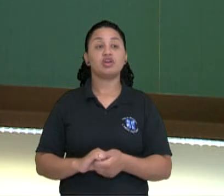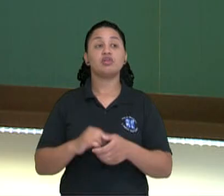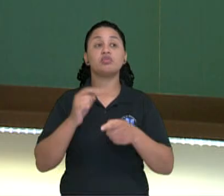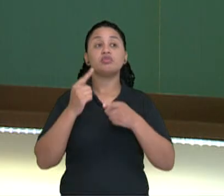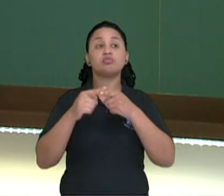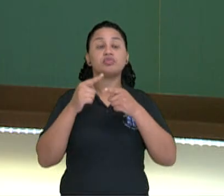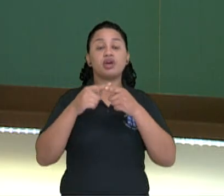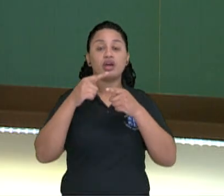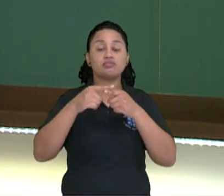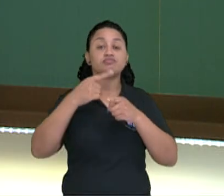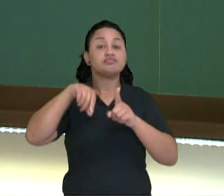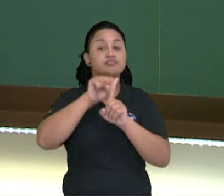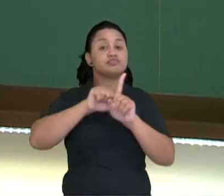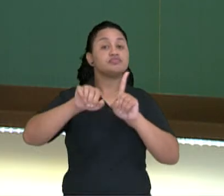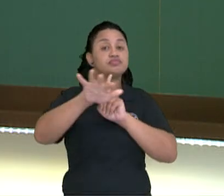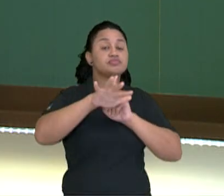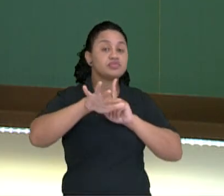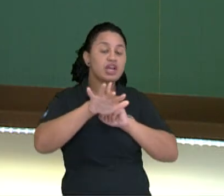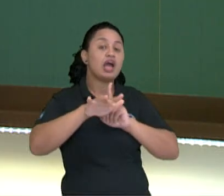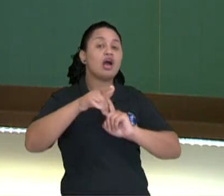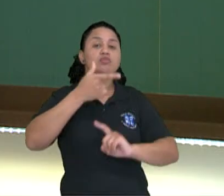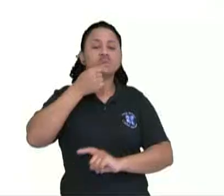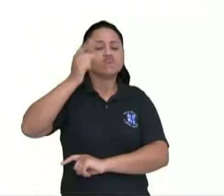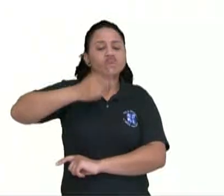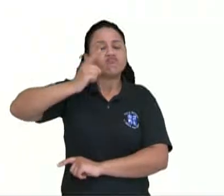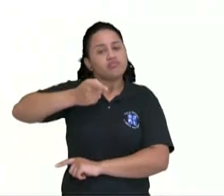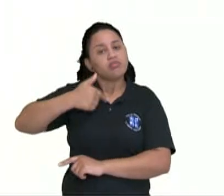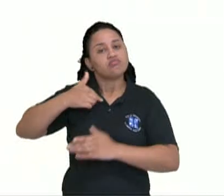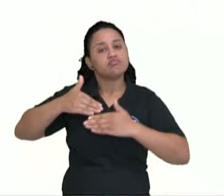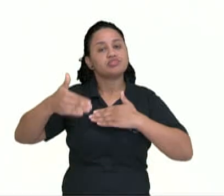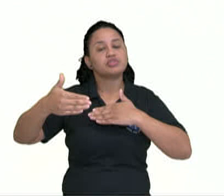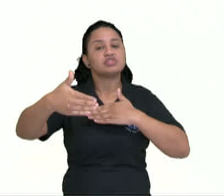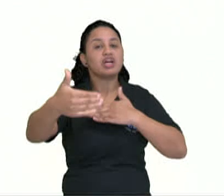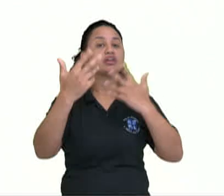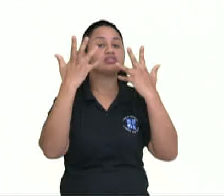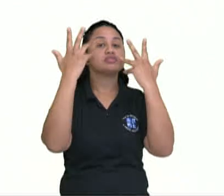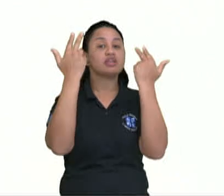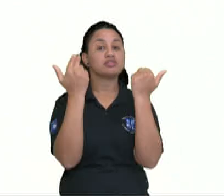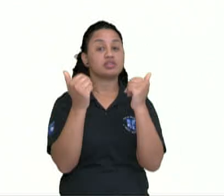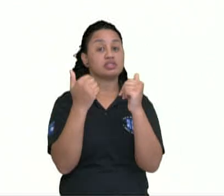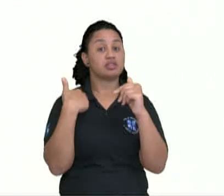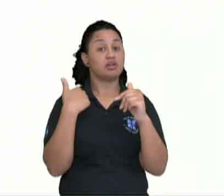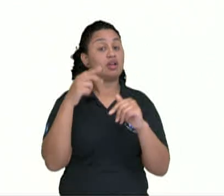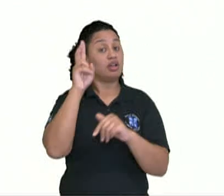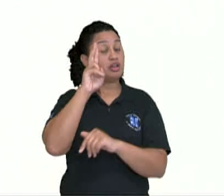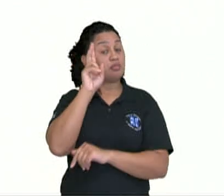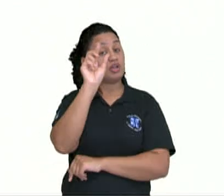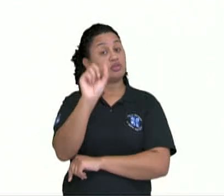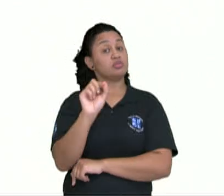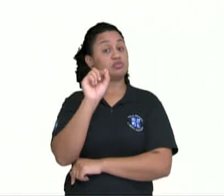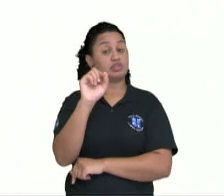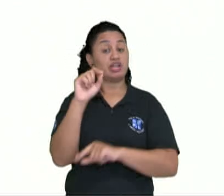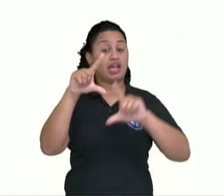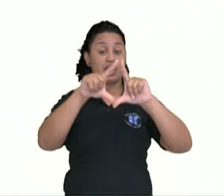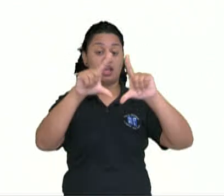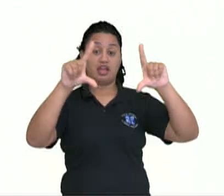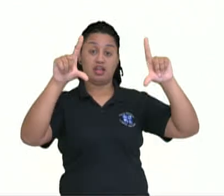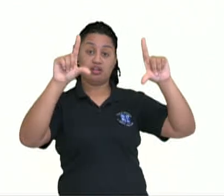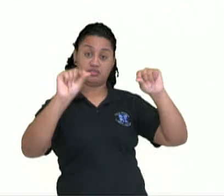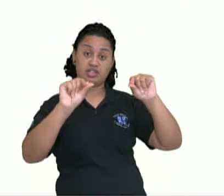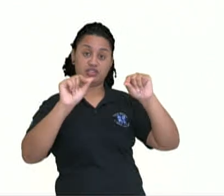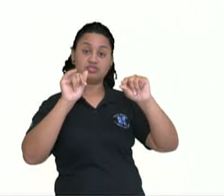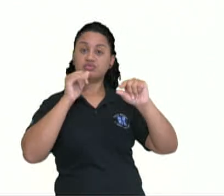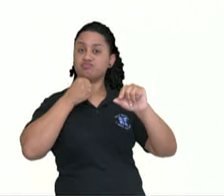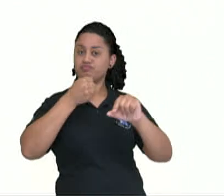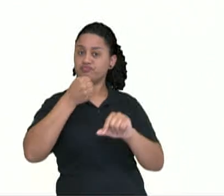Porque em nossa sociedade o machismo passa por um processo de naturalização. Lembrando, segundo este trecho